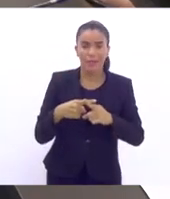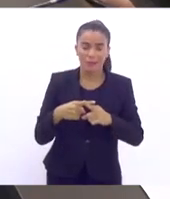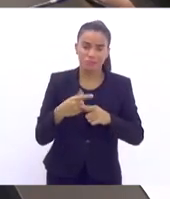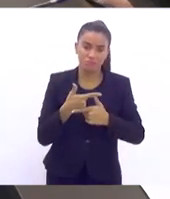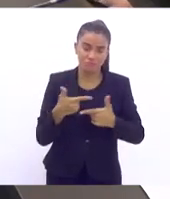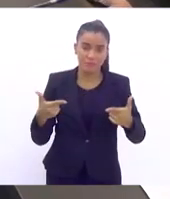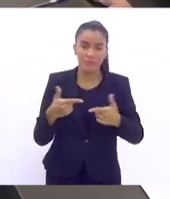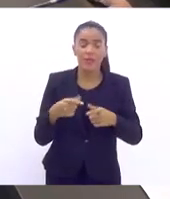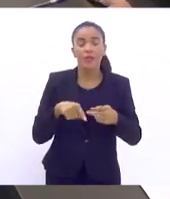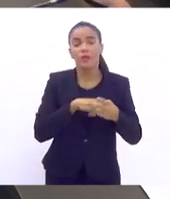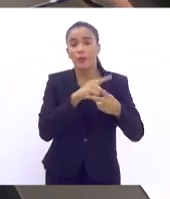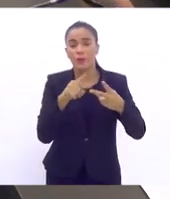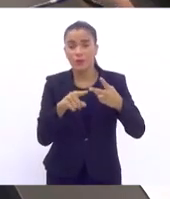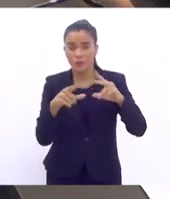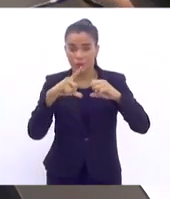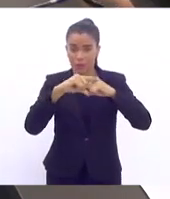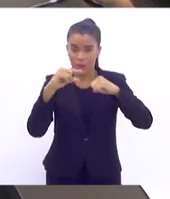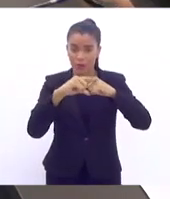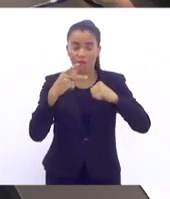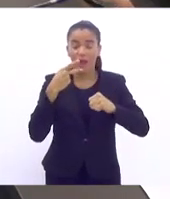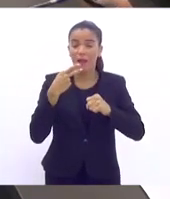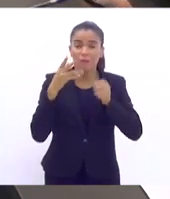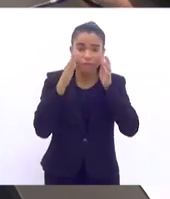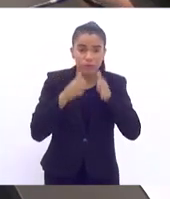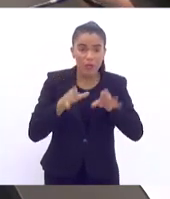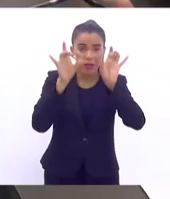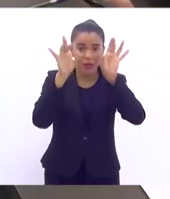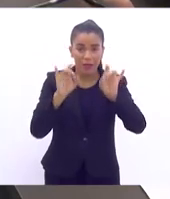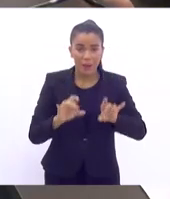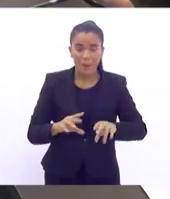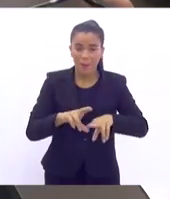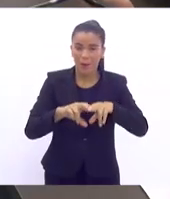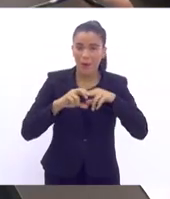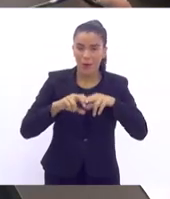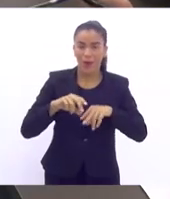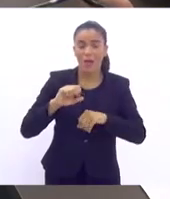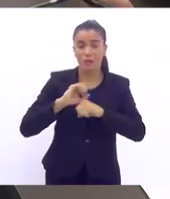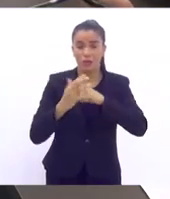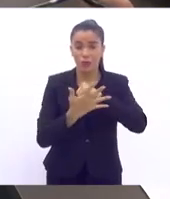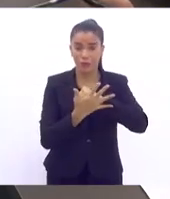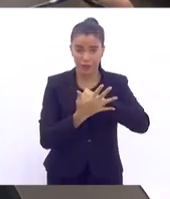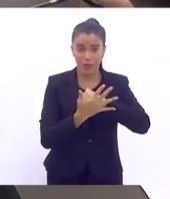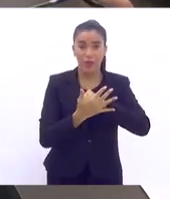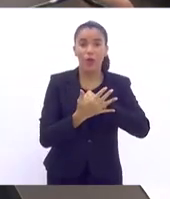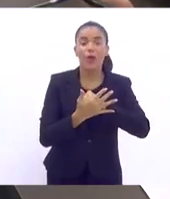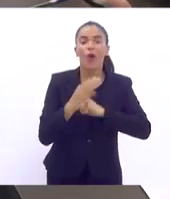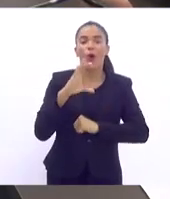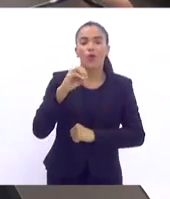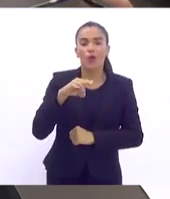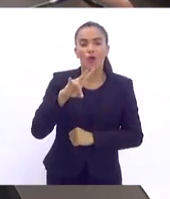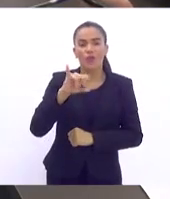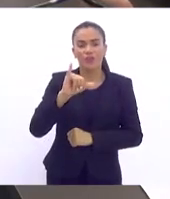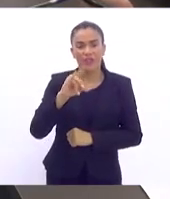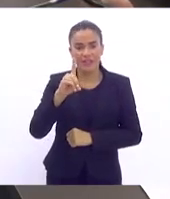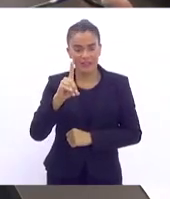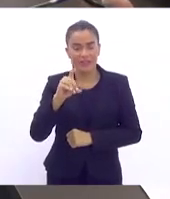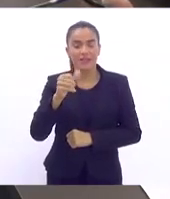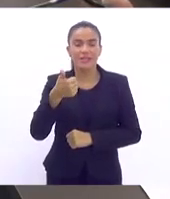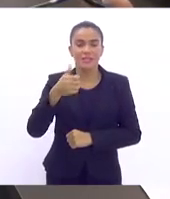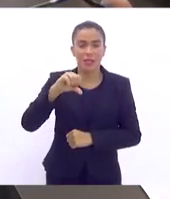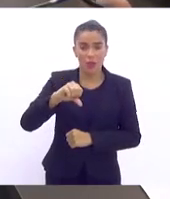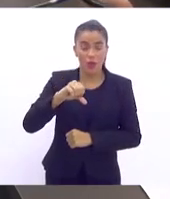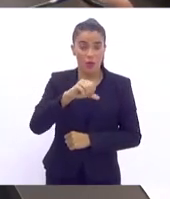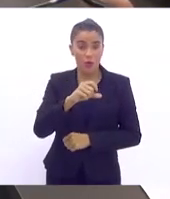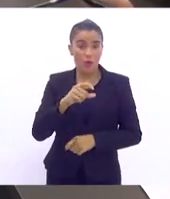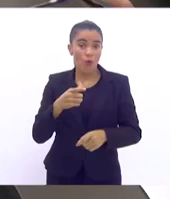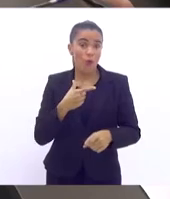artigo ele fala em caráter excepcional em decorrência da pandemia do novo coronavítico covid-19 os valores dos prêmios prescritos